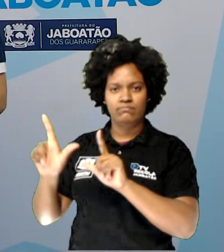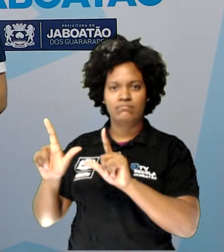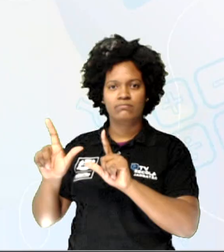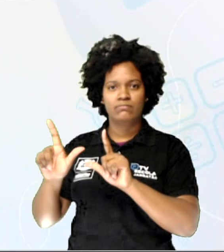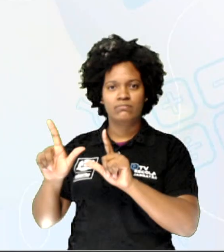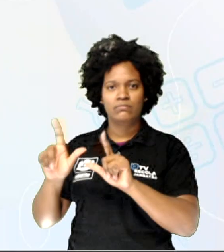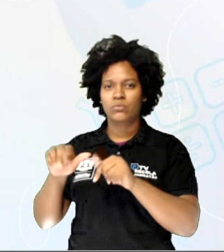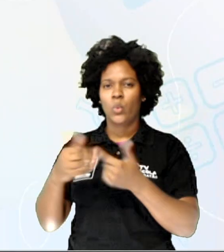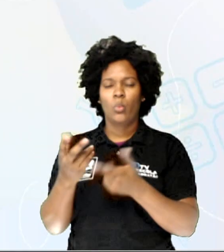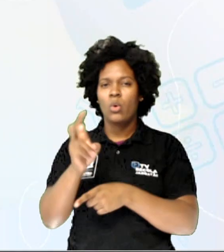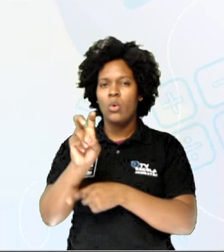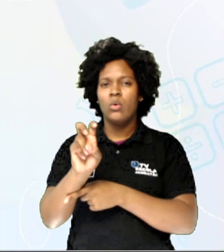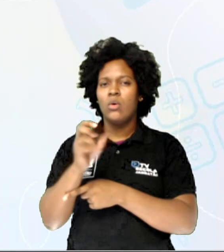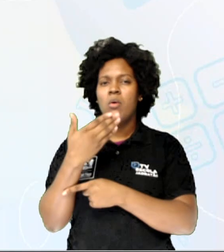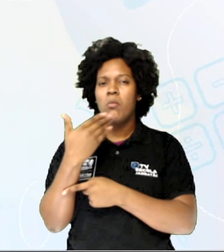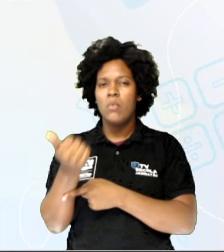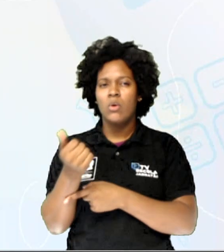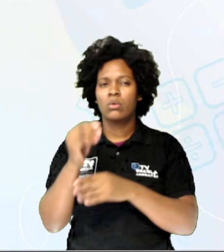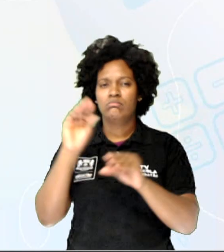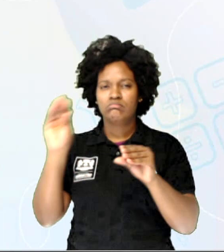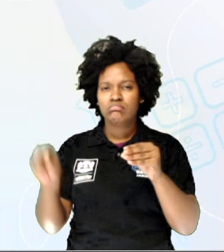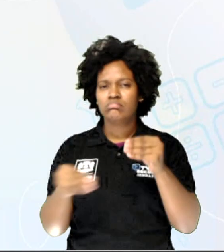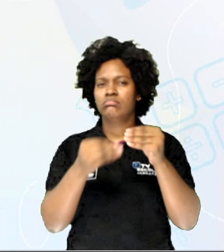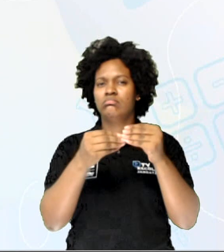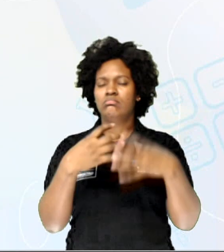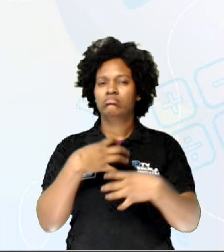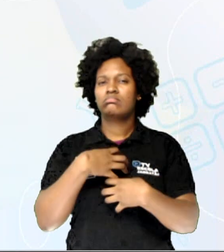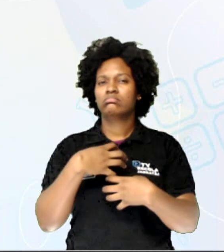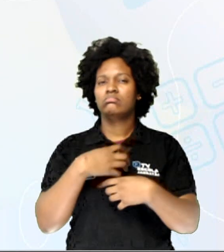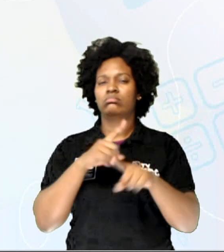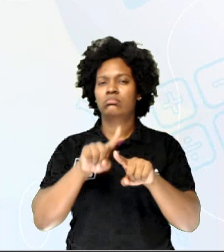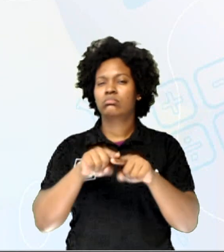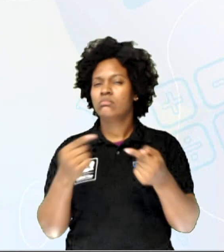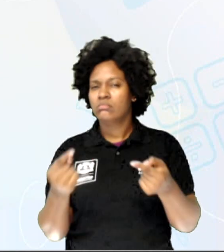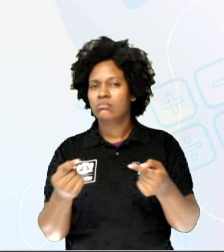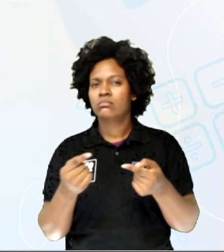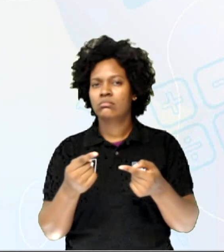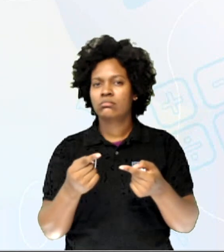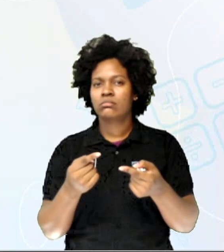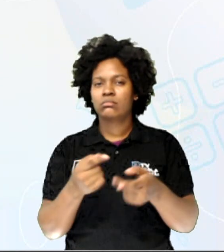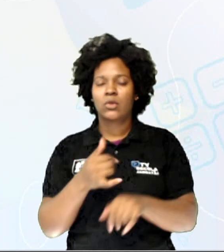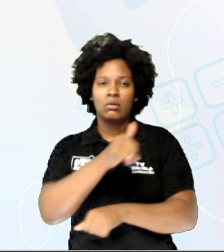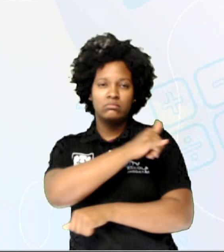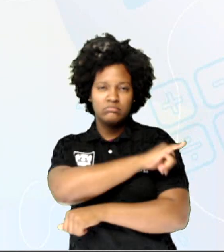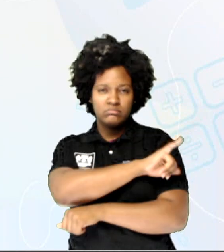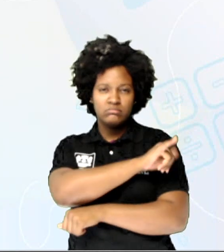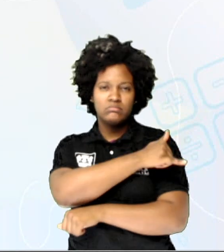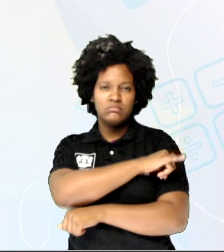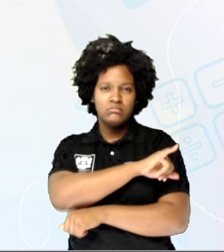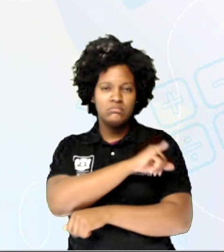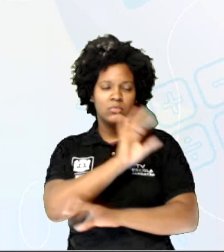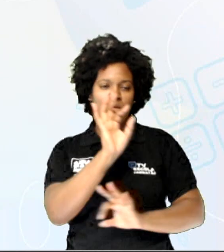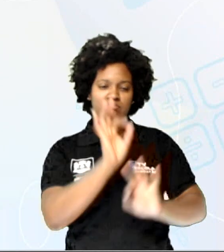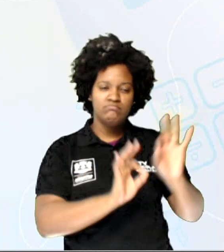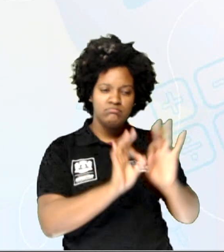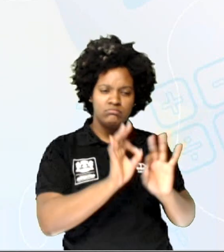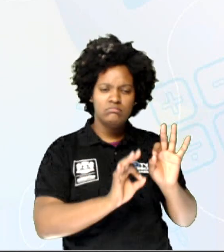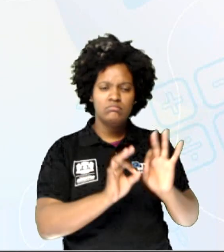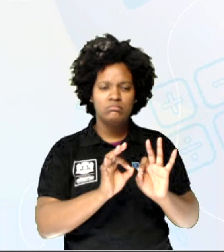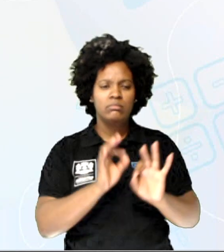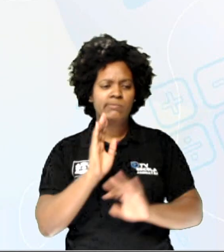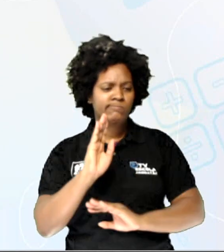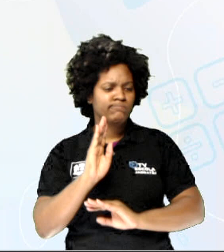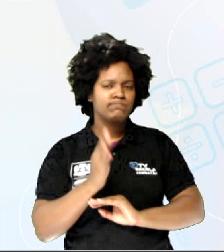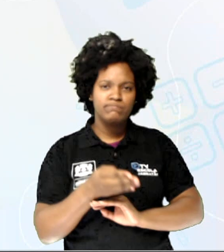desses 5 melhor podem preencher aí o sentido do mais, né? No caso do Rio de Janeiro, essa arrumação já estava